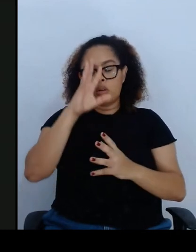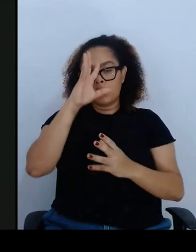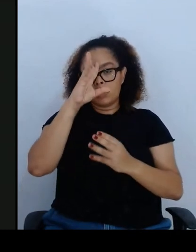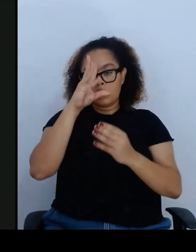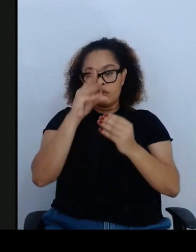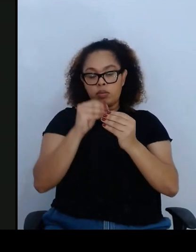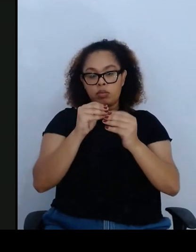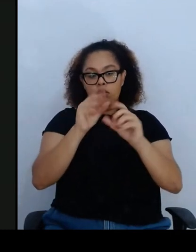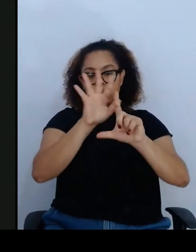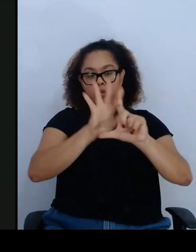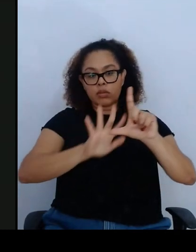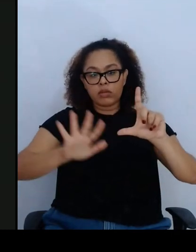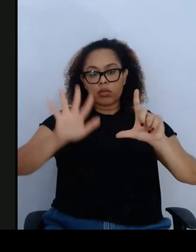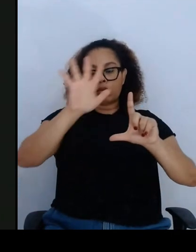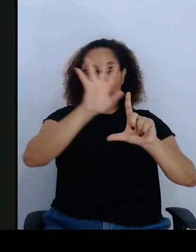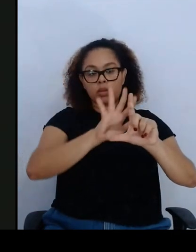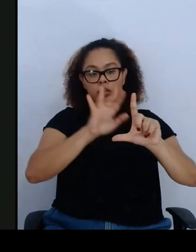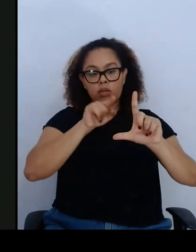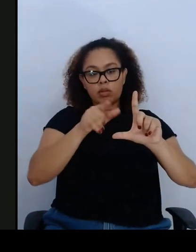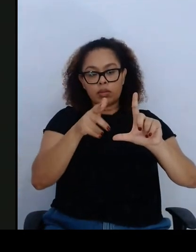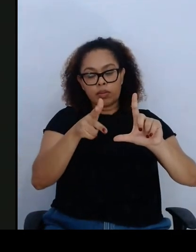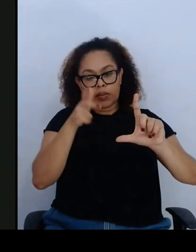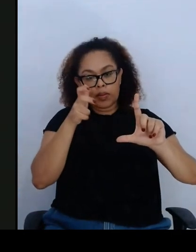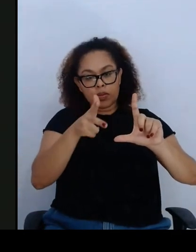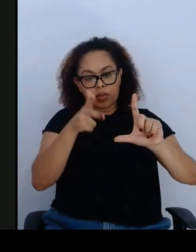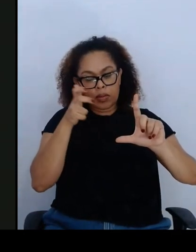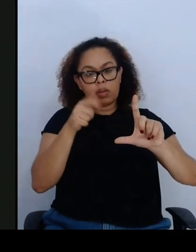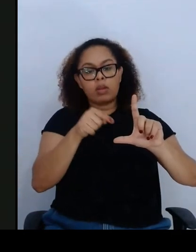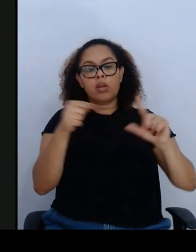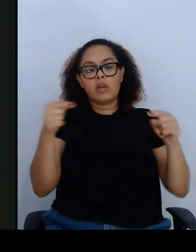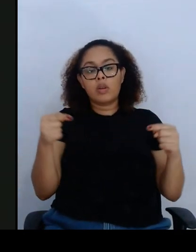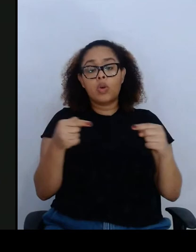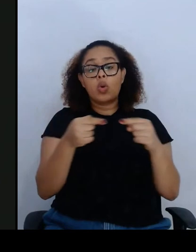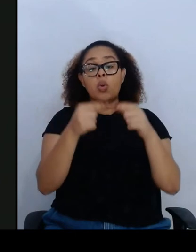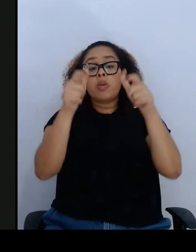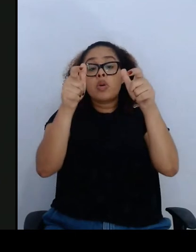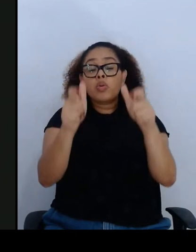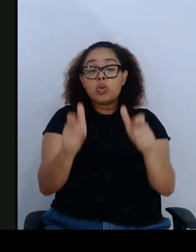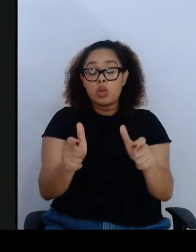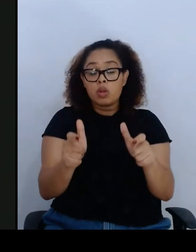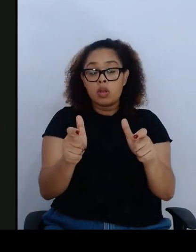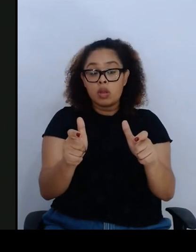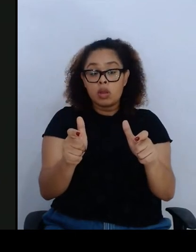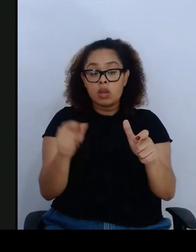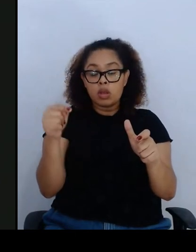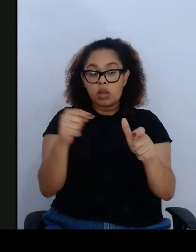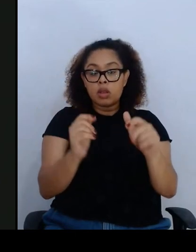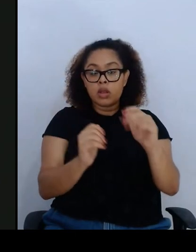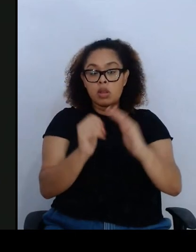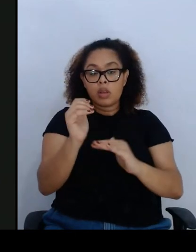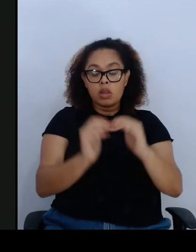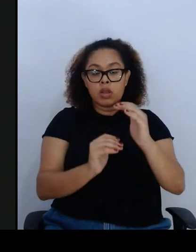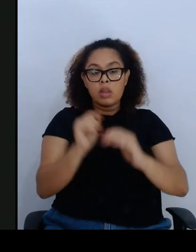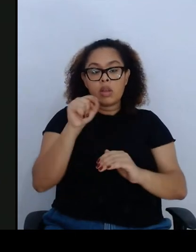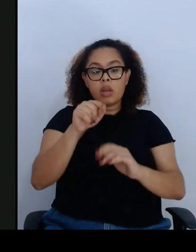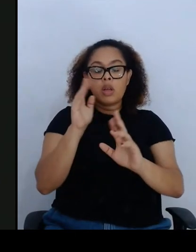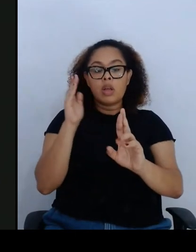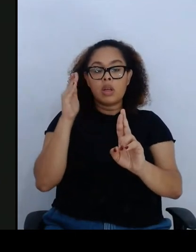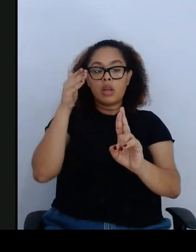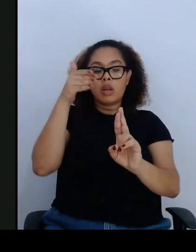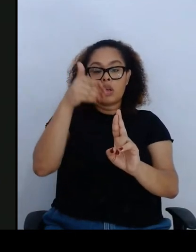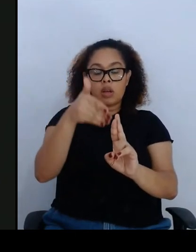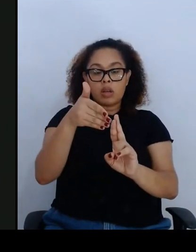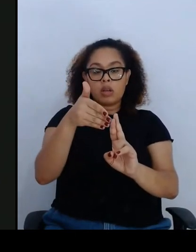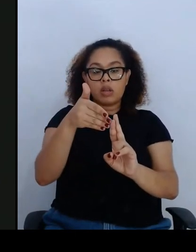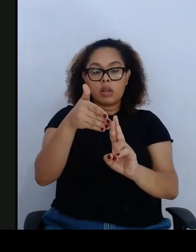fica bastante óbvio para gente tem a ver com a localização de sua produção que essa intertextual